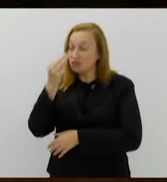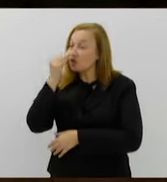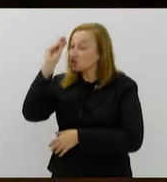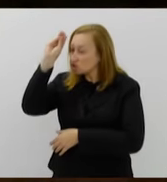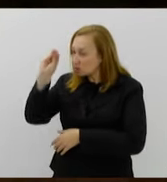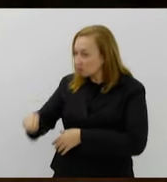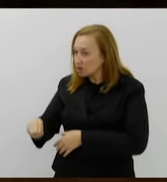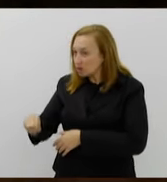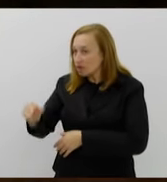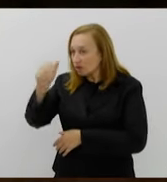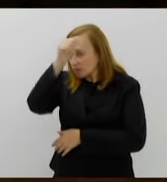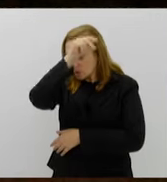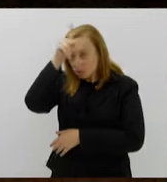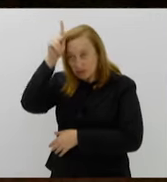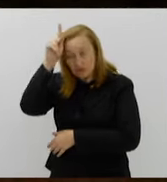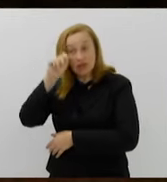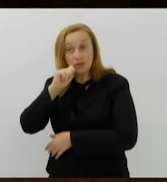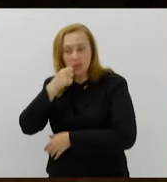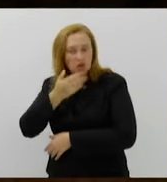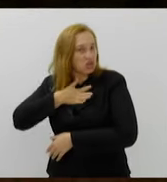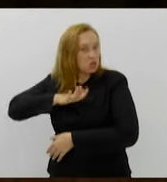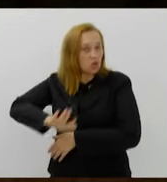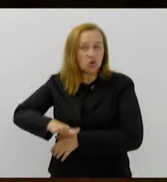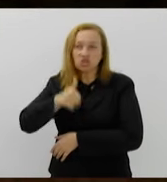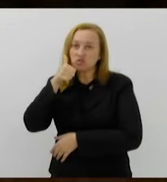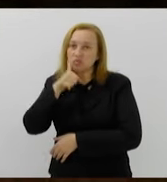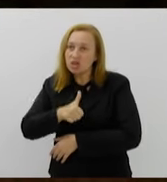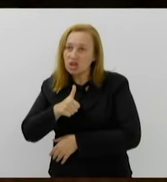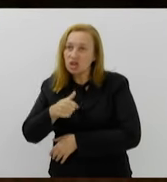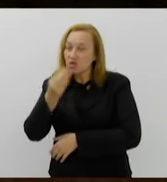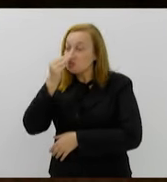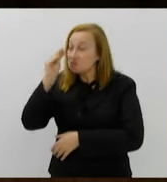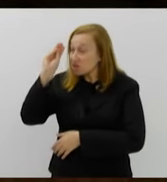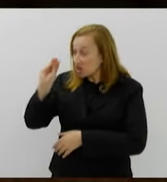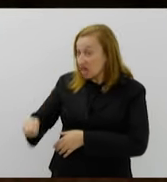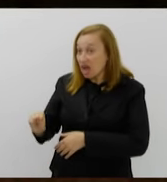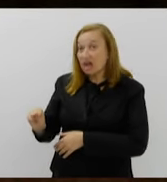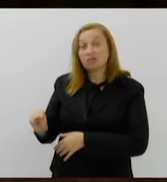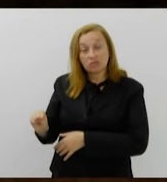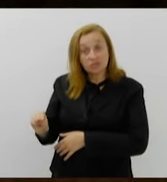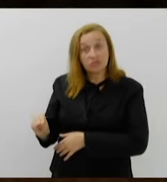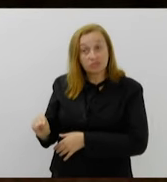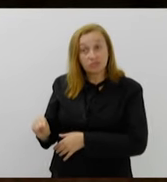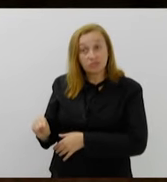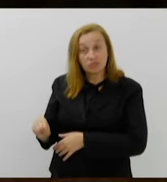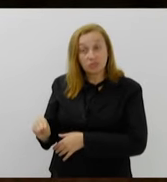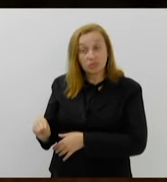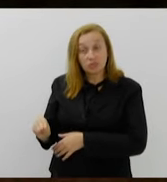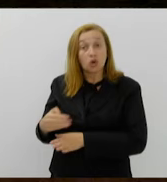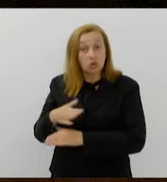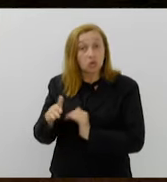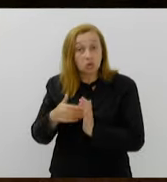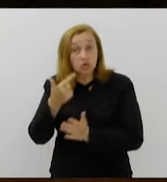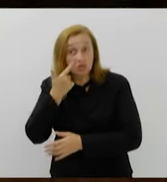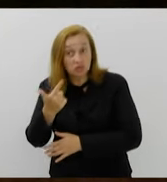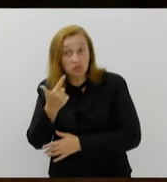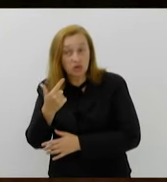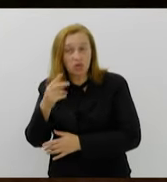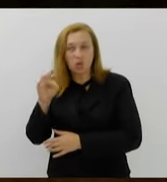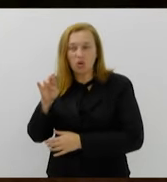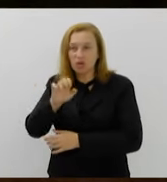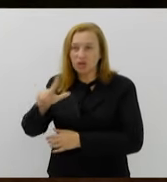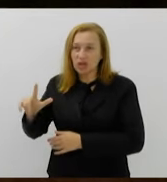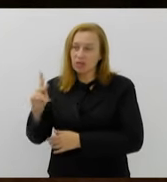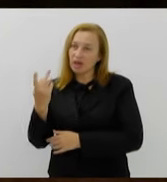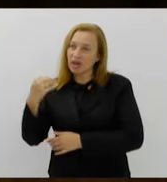prefeito misógino que não gosta de mulher humilhado publicamente e o Coronel Henrique ao invés de